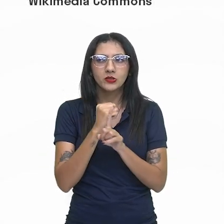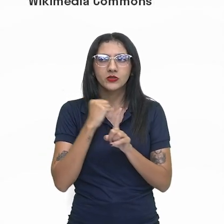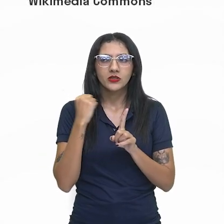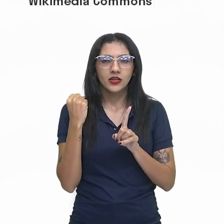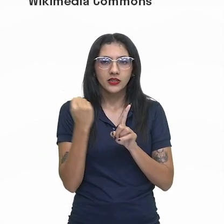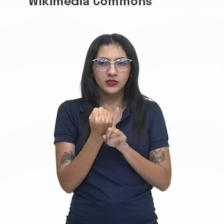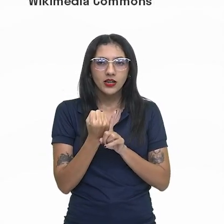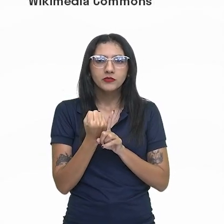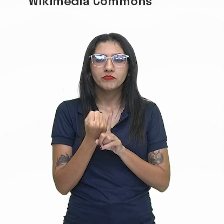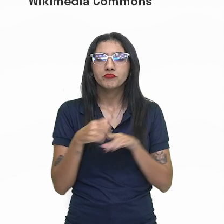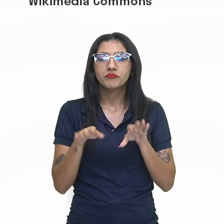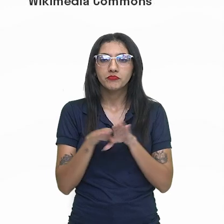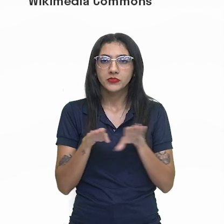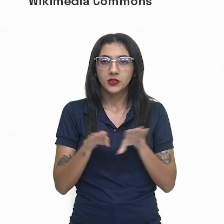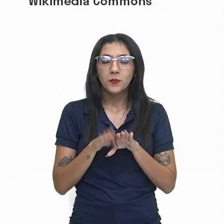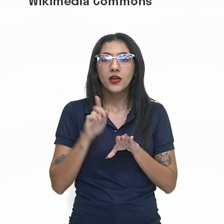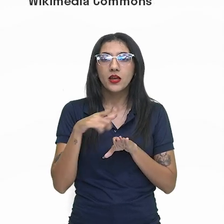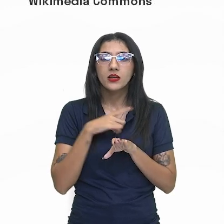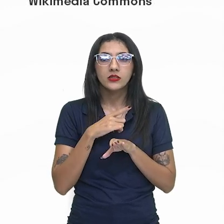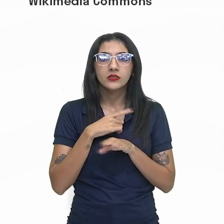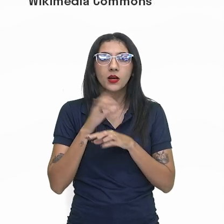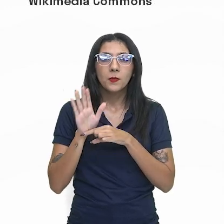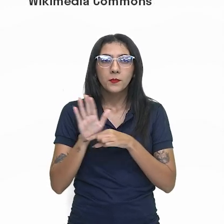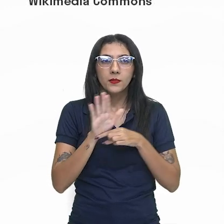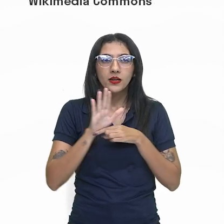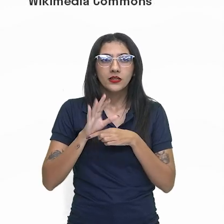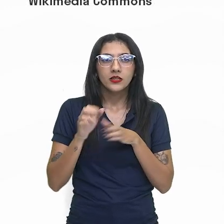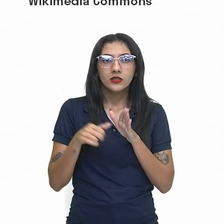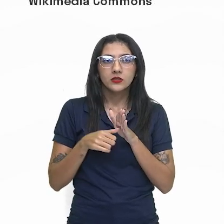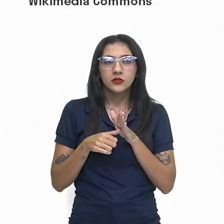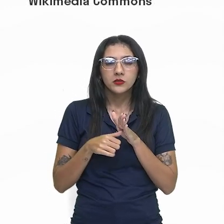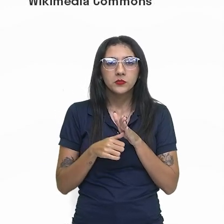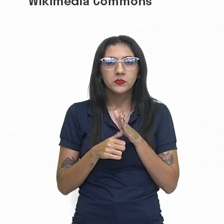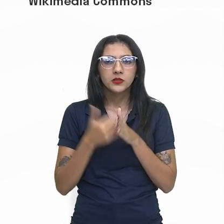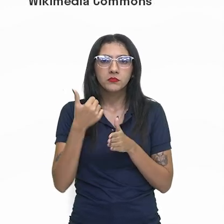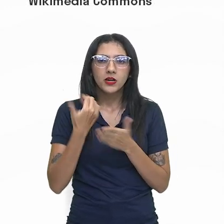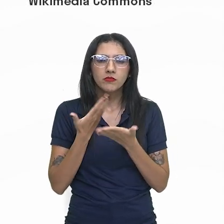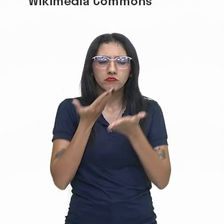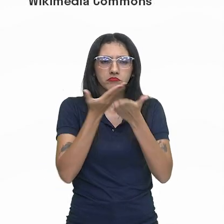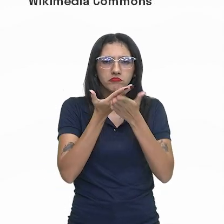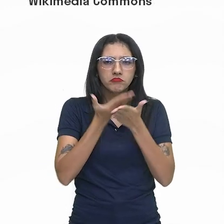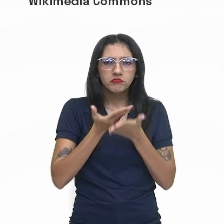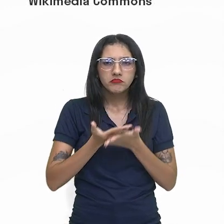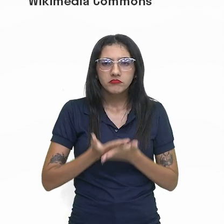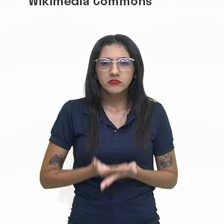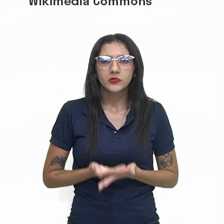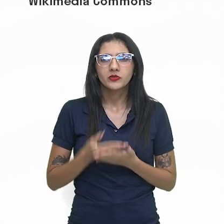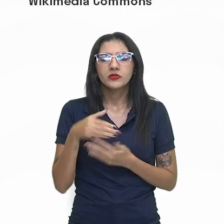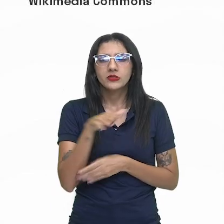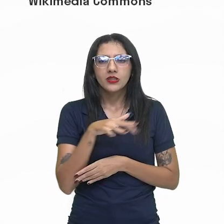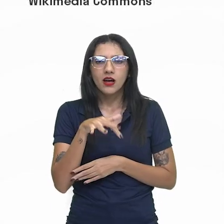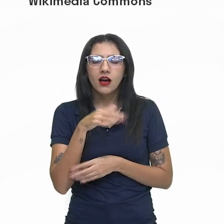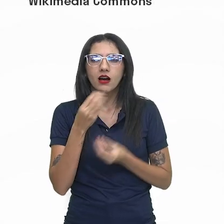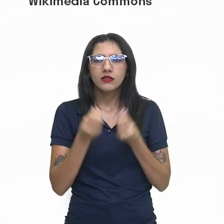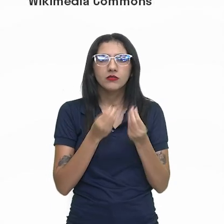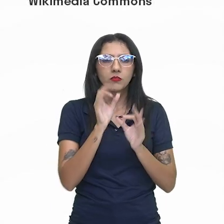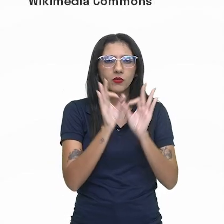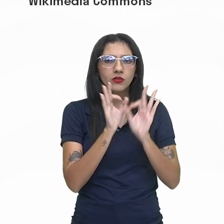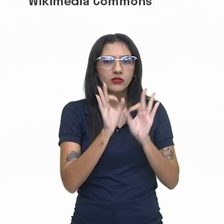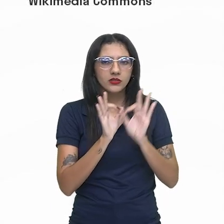realidade social, e que vai também trazer aí os primeiros estudos, a primeira formatação aí da